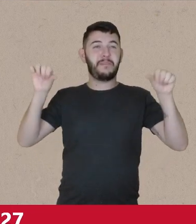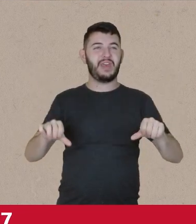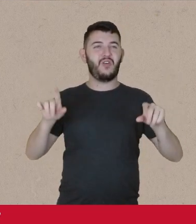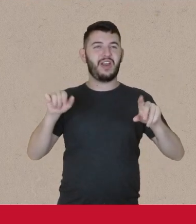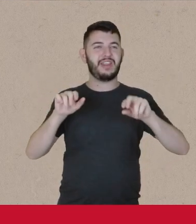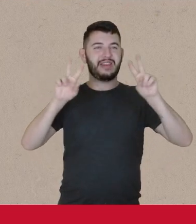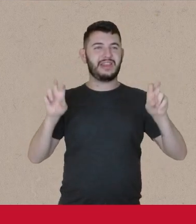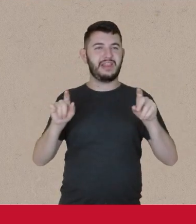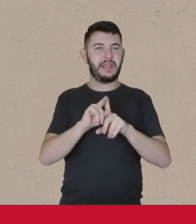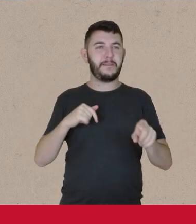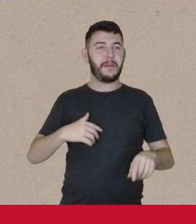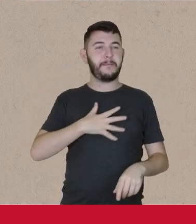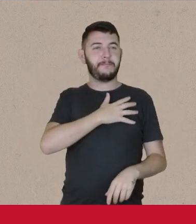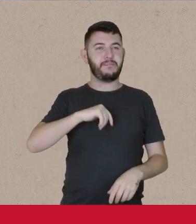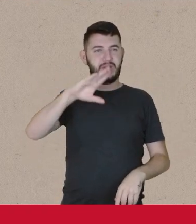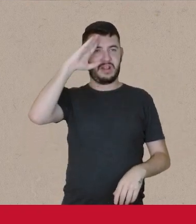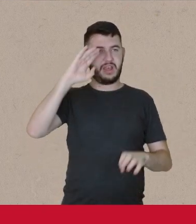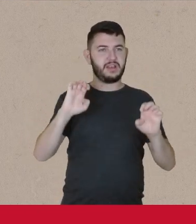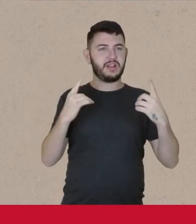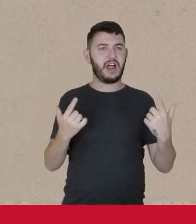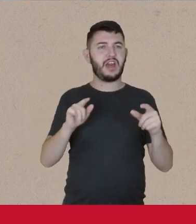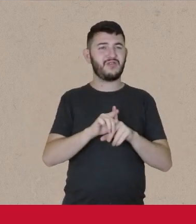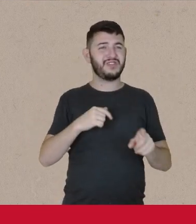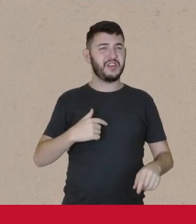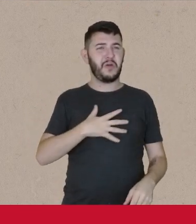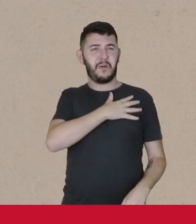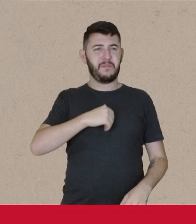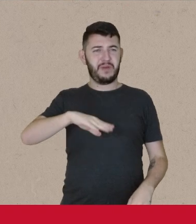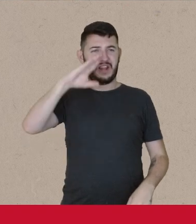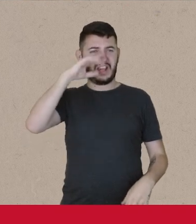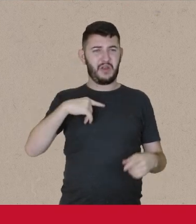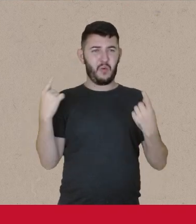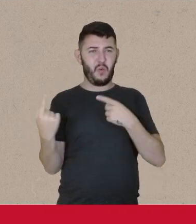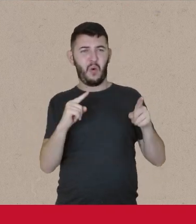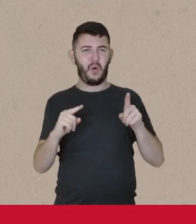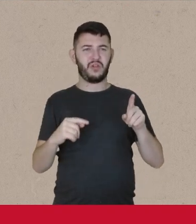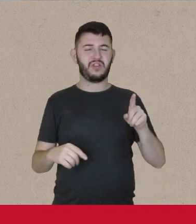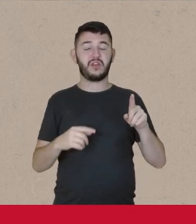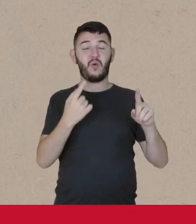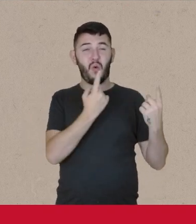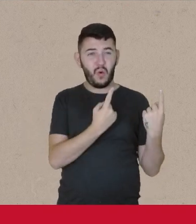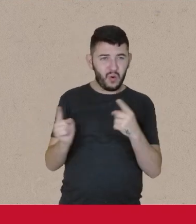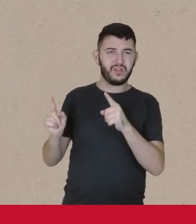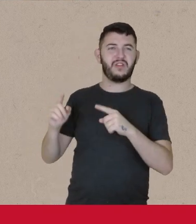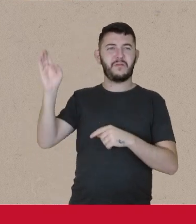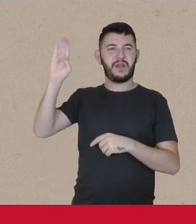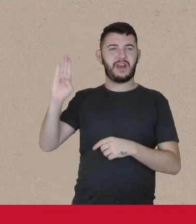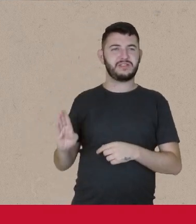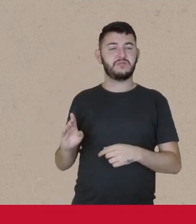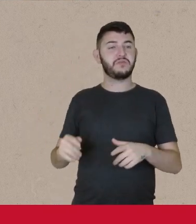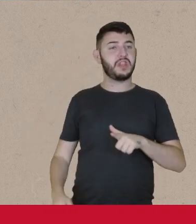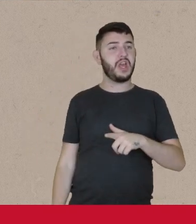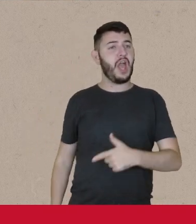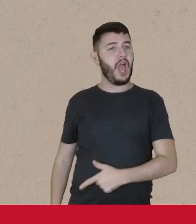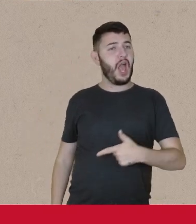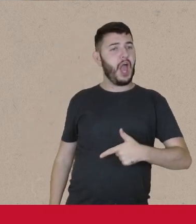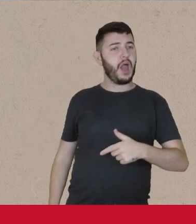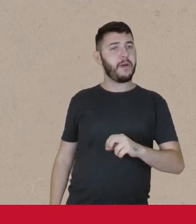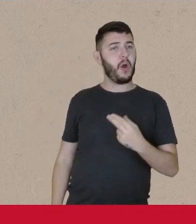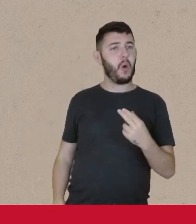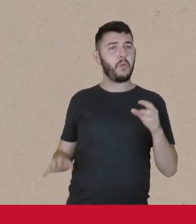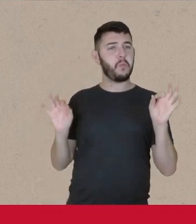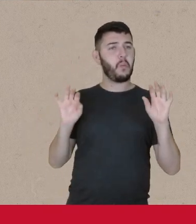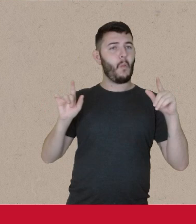que militar tem que ser agravado se levanta contra o Estado Democrático de Direito, com armas ou sem armas. Por quê? Porque eles